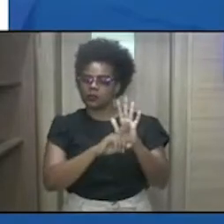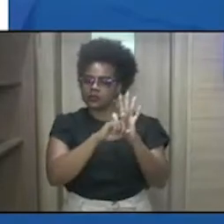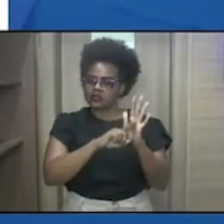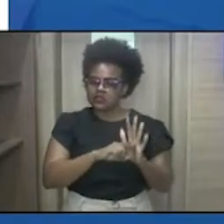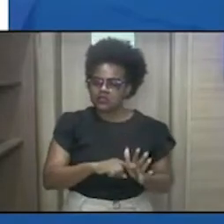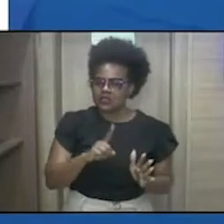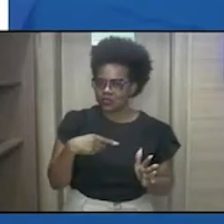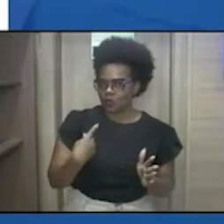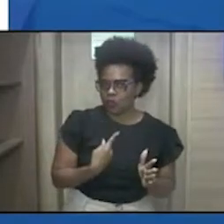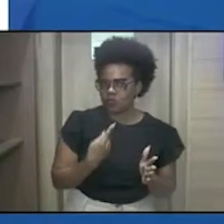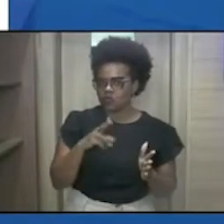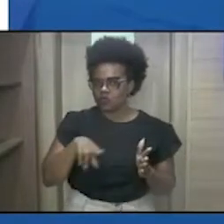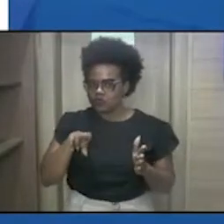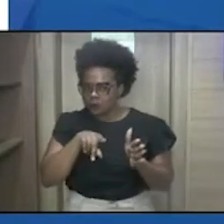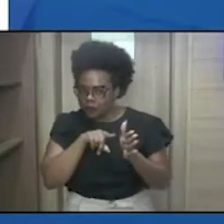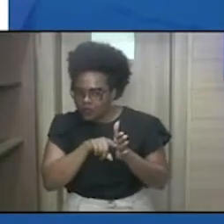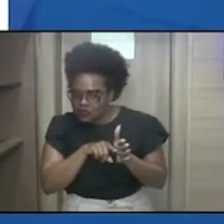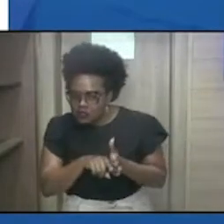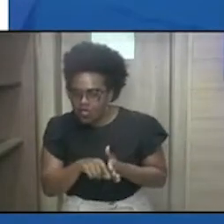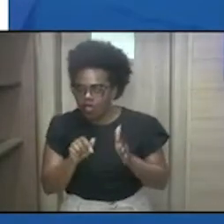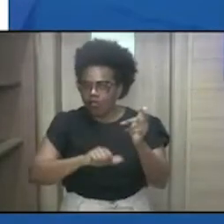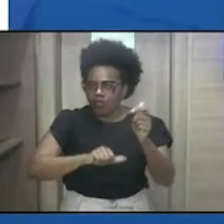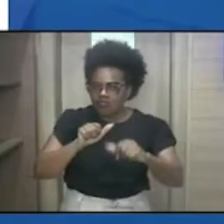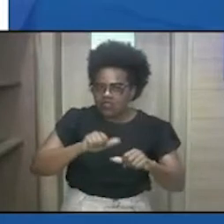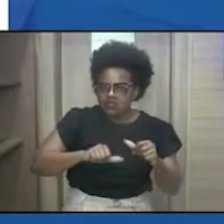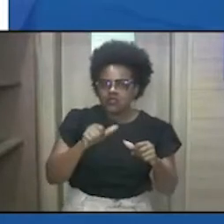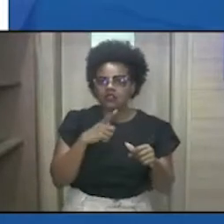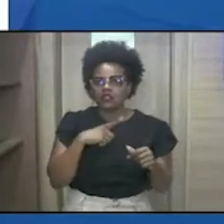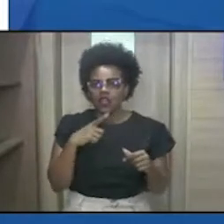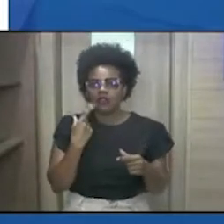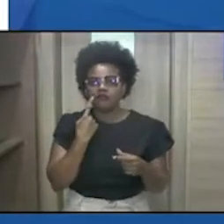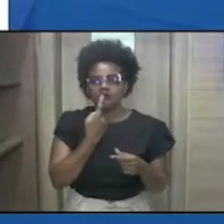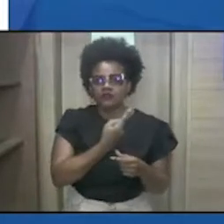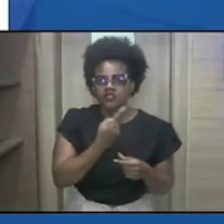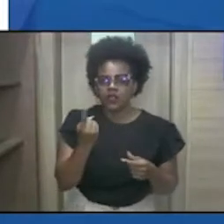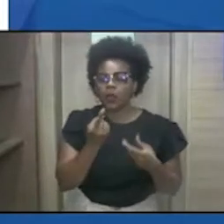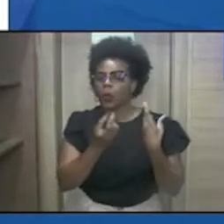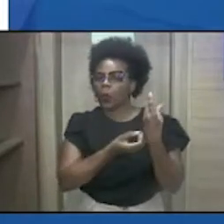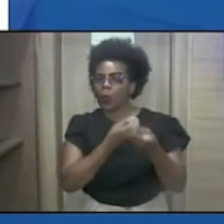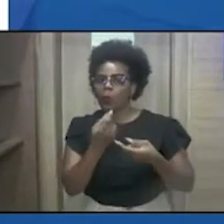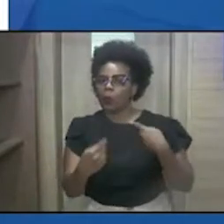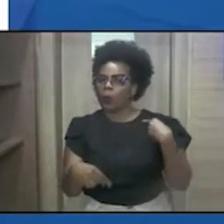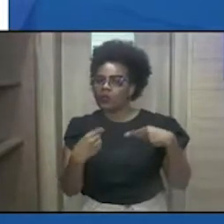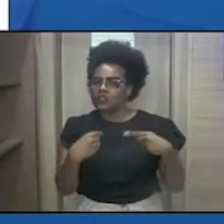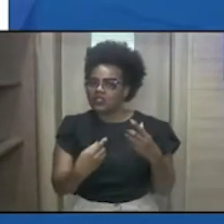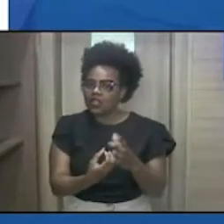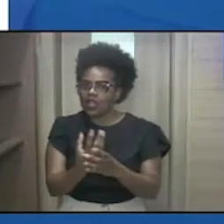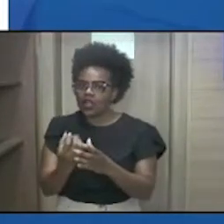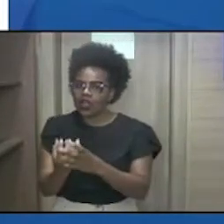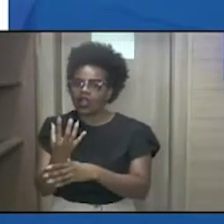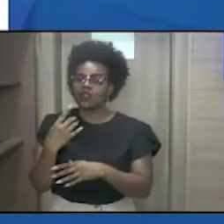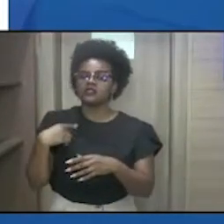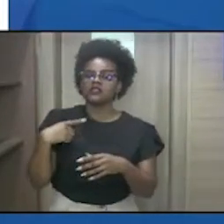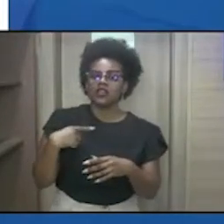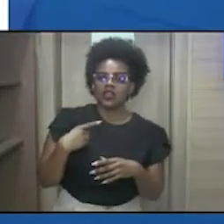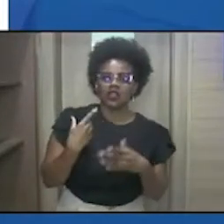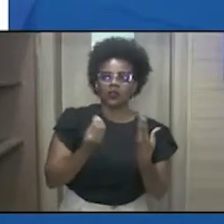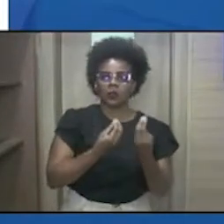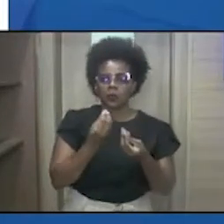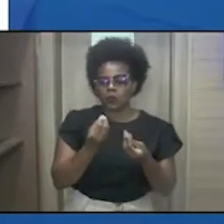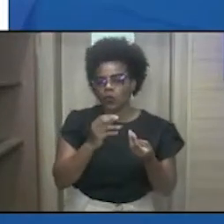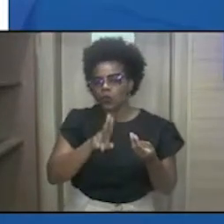que agrega elementos da avaliação executiva, de ver, né, como é que a política está sendo implementada, como é que os recursos estão